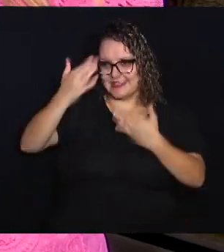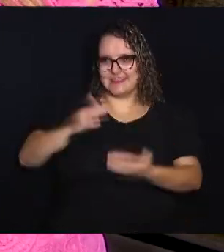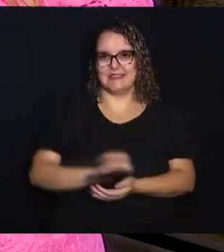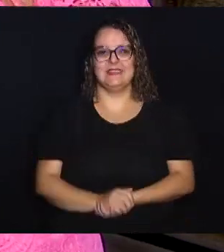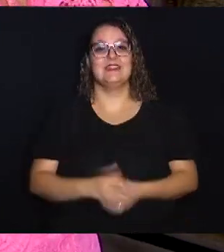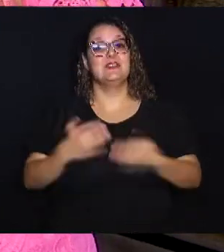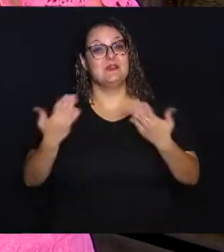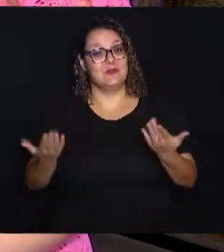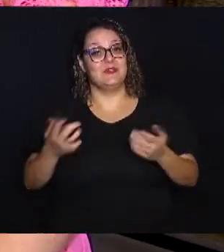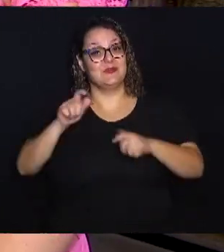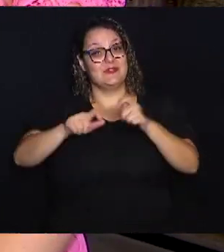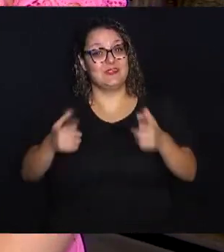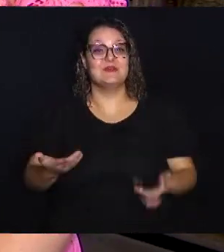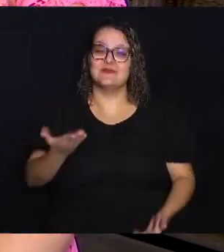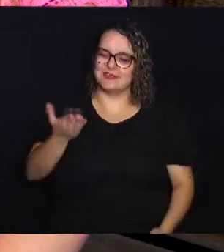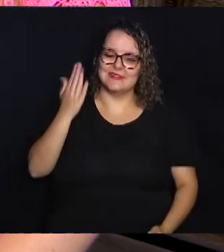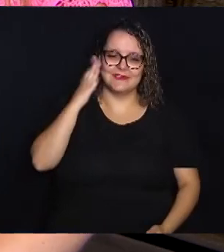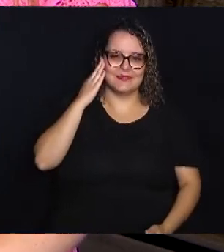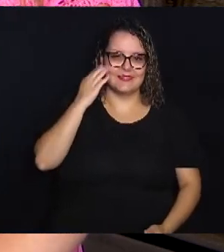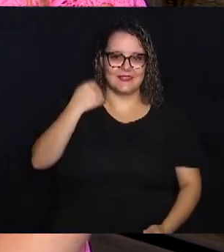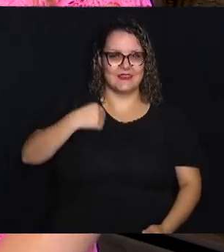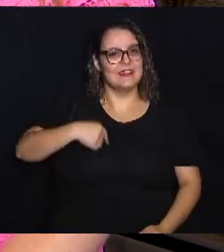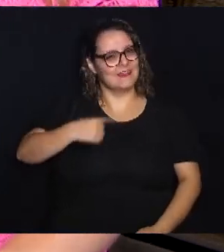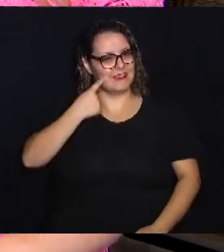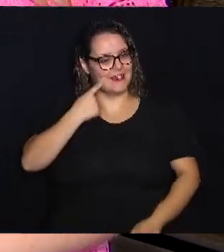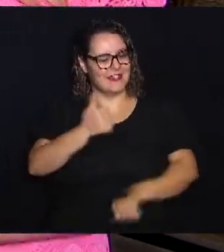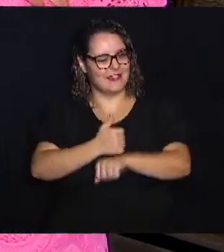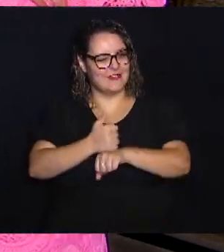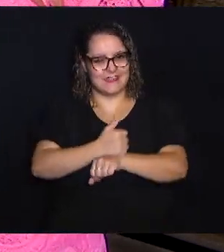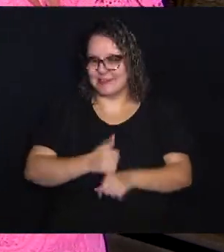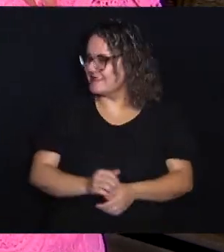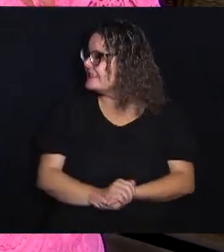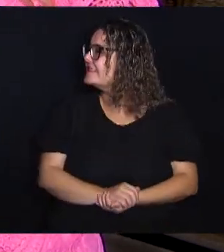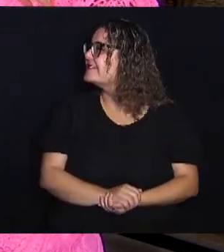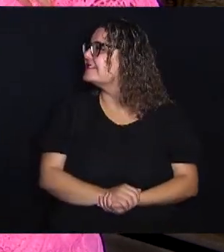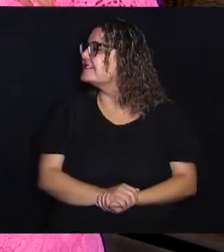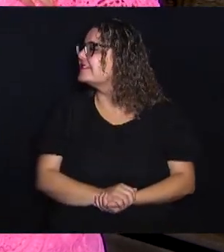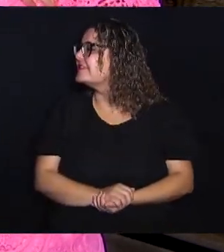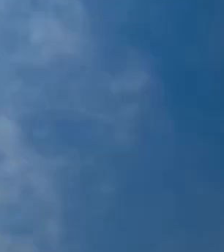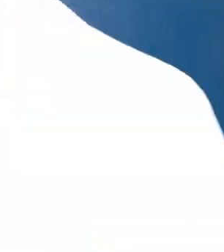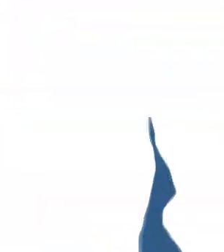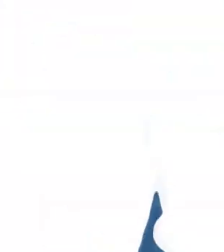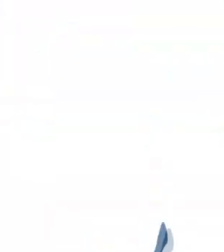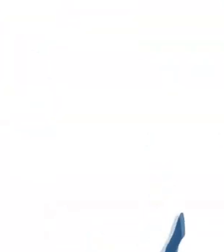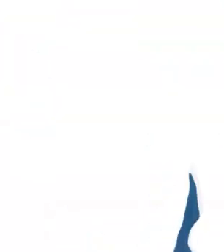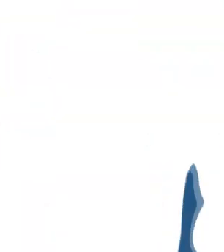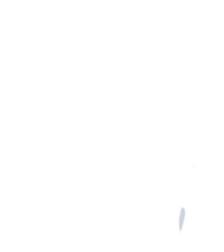bom? Eu que agradeço. Valeu, pessoal. Bom, já sabe, né? Se liga na profissão.